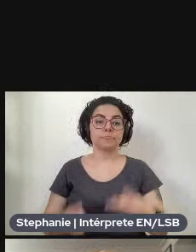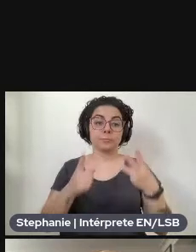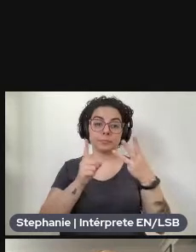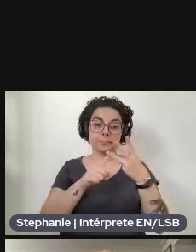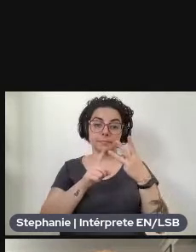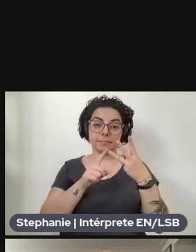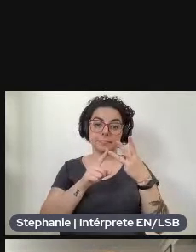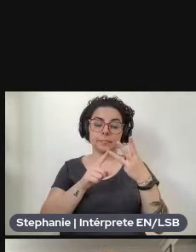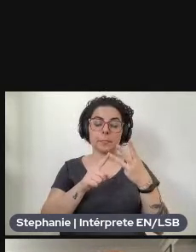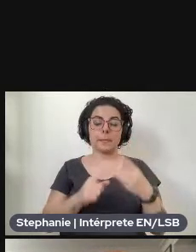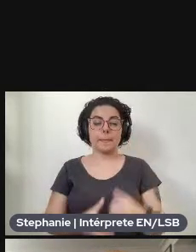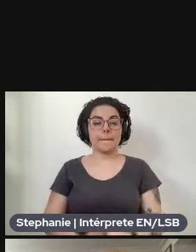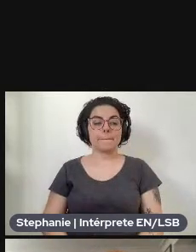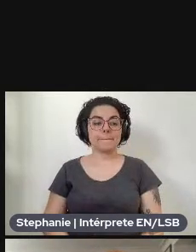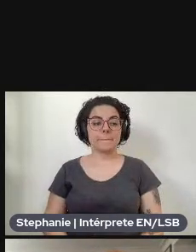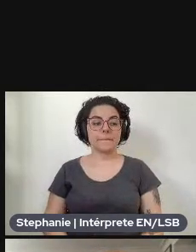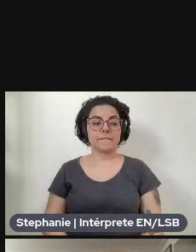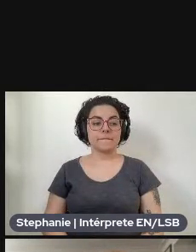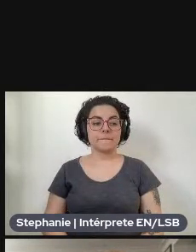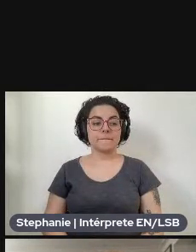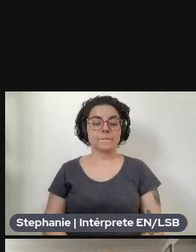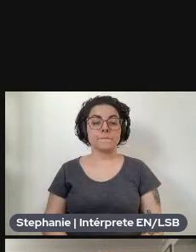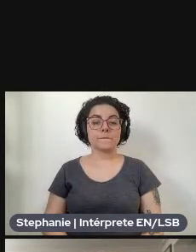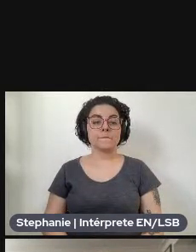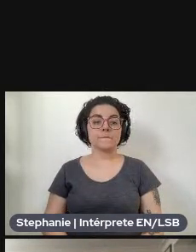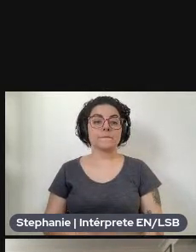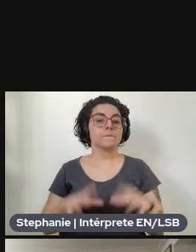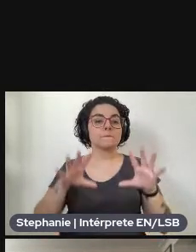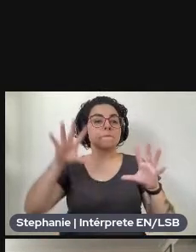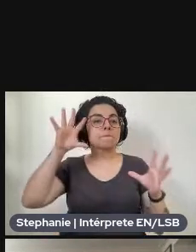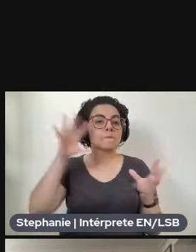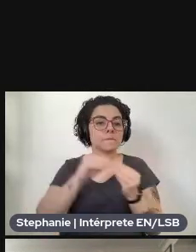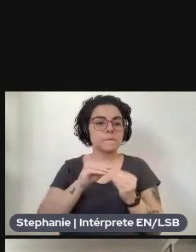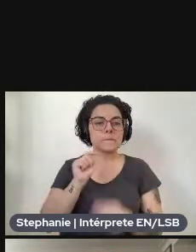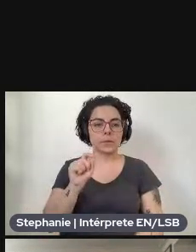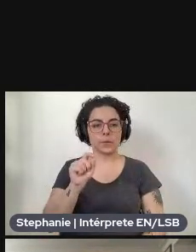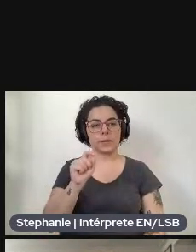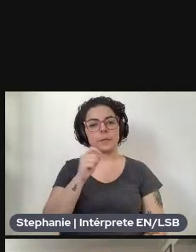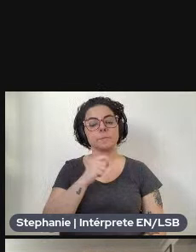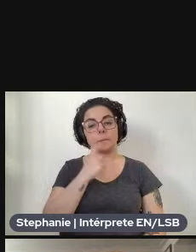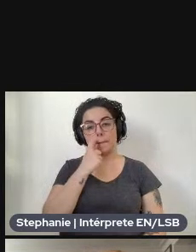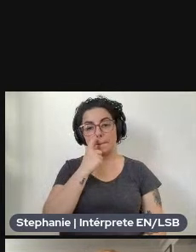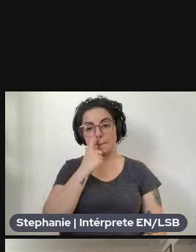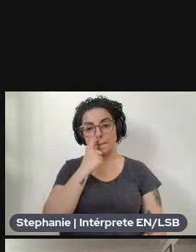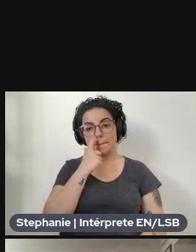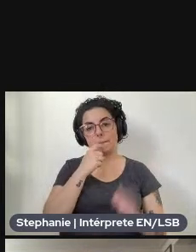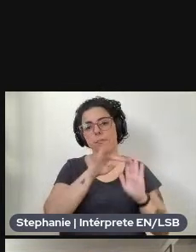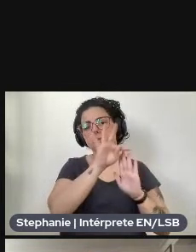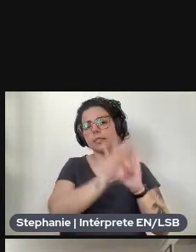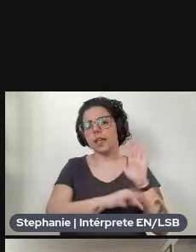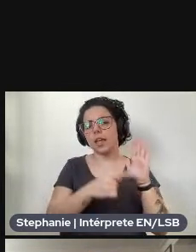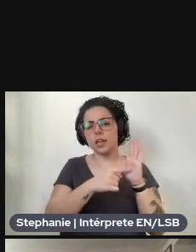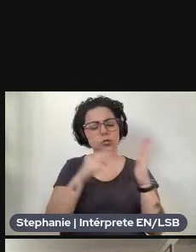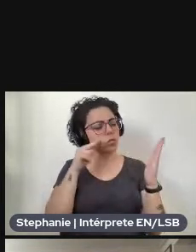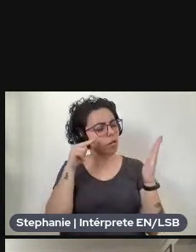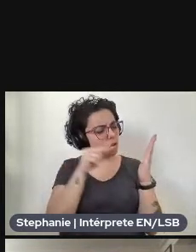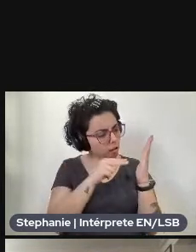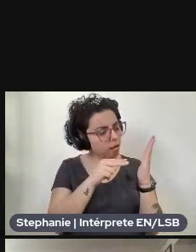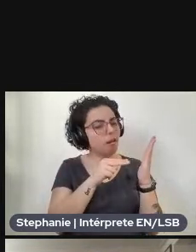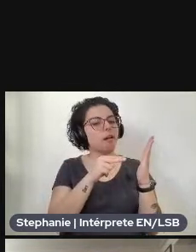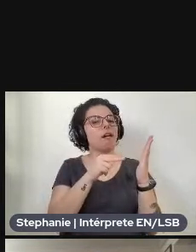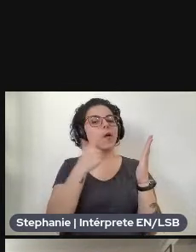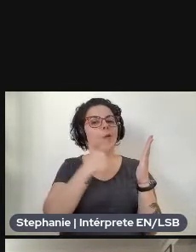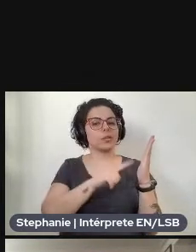podemos retirar o seguinte princípio: os textos são janelas para a compreensão